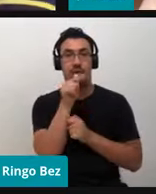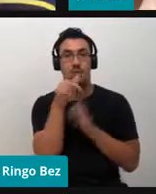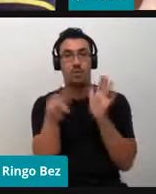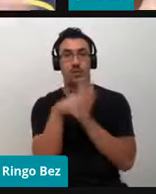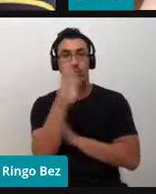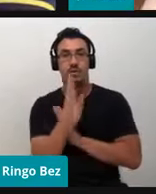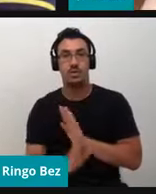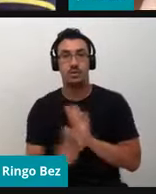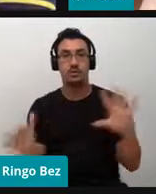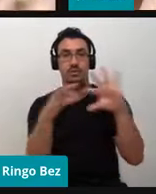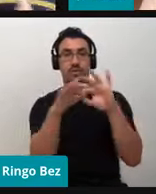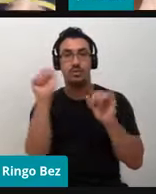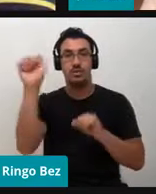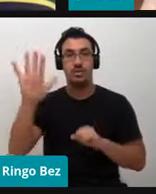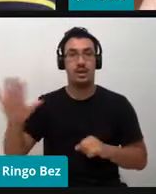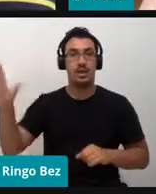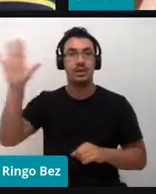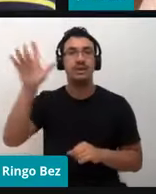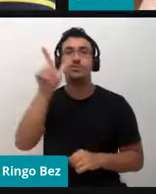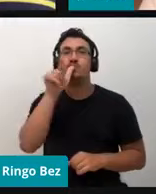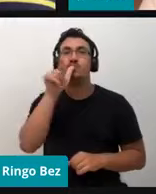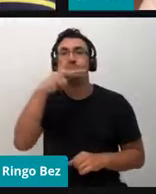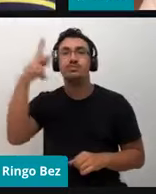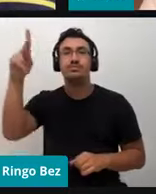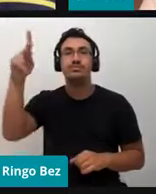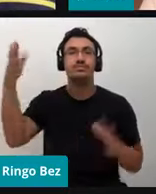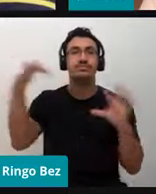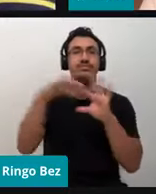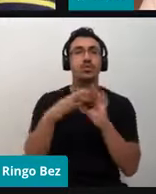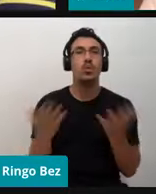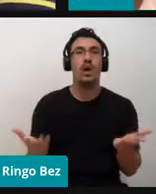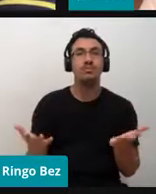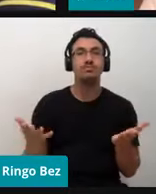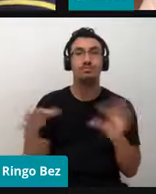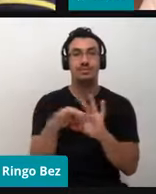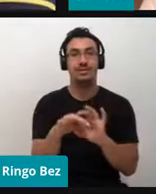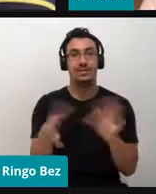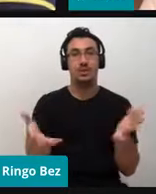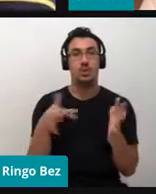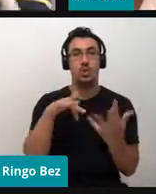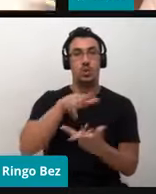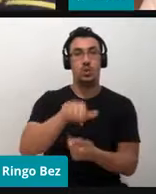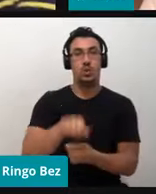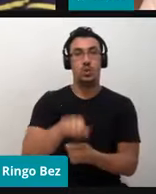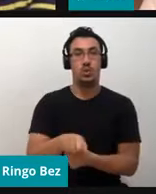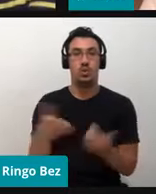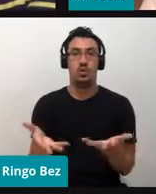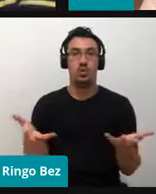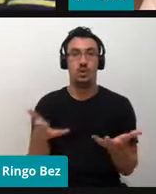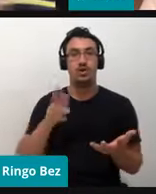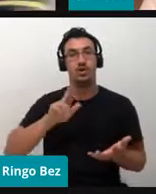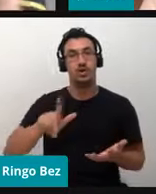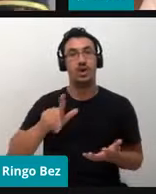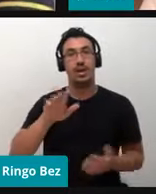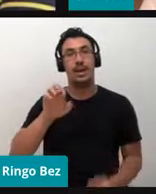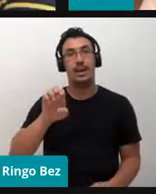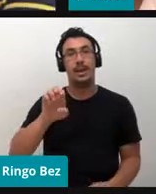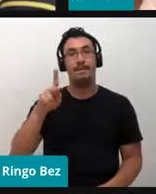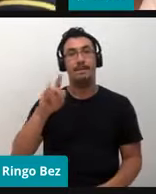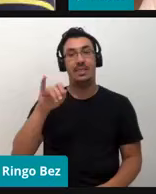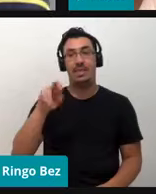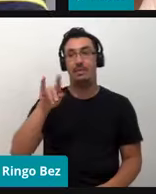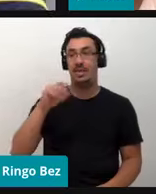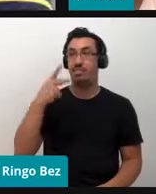pandemia asiática, que tomou dimensões globais e hoje é não mais uma epidemia na China, mas sim uma